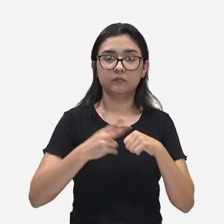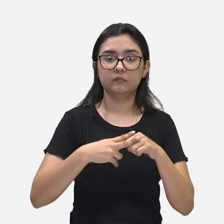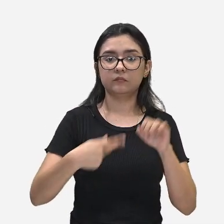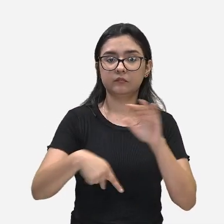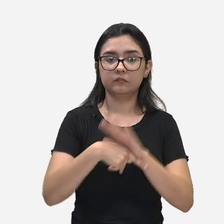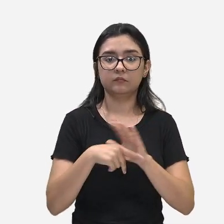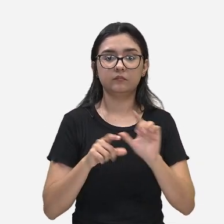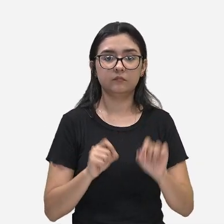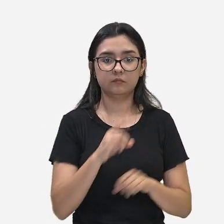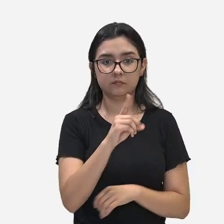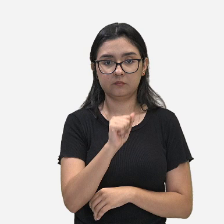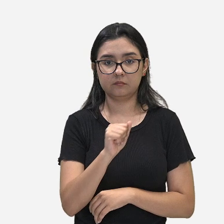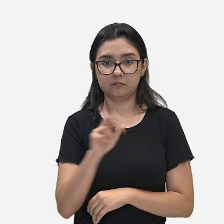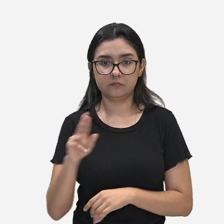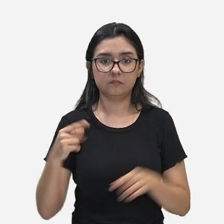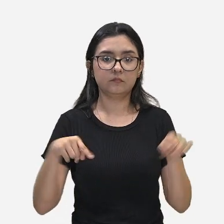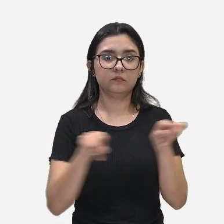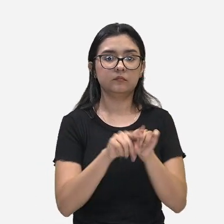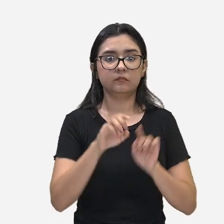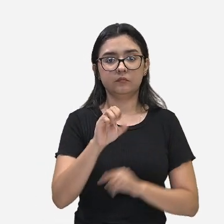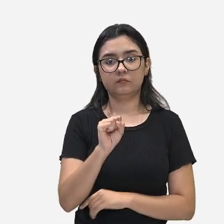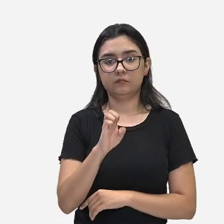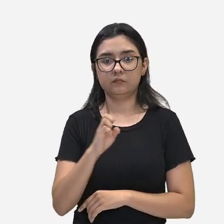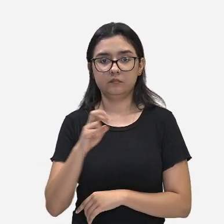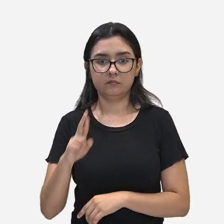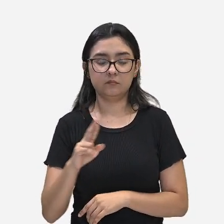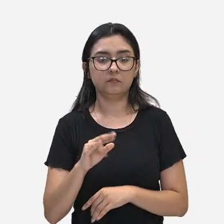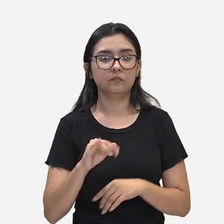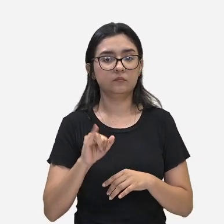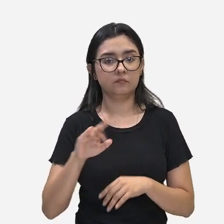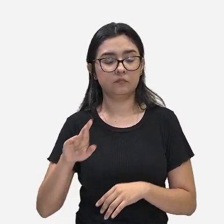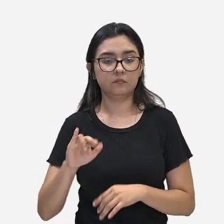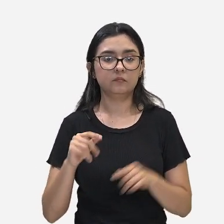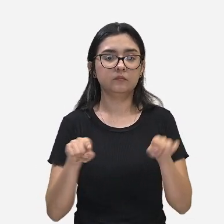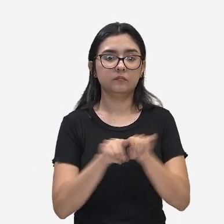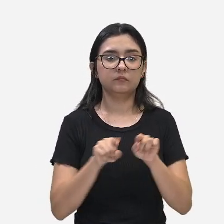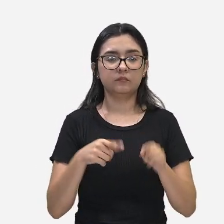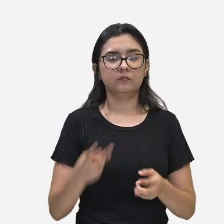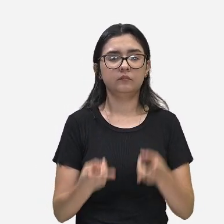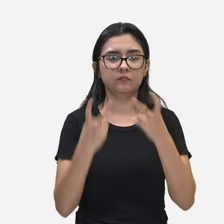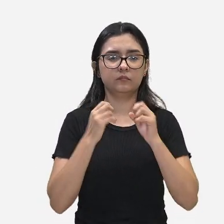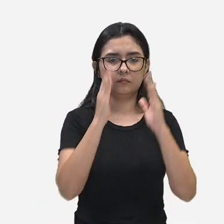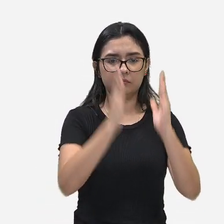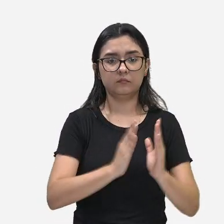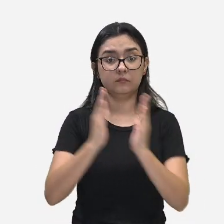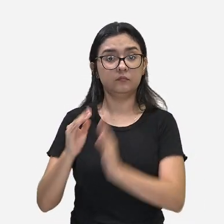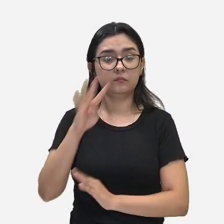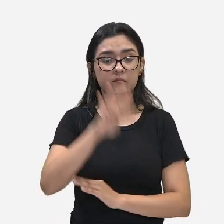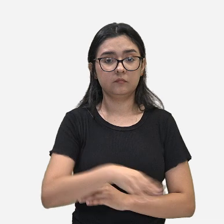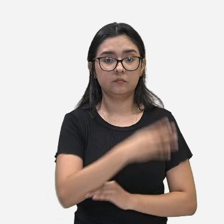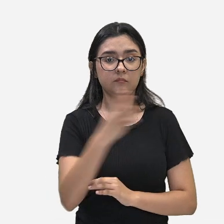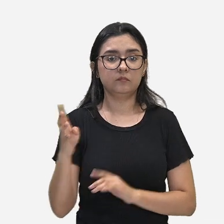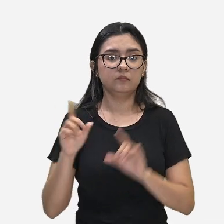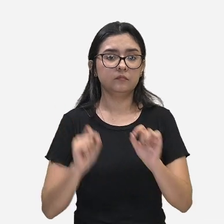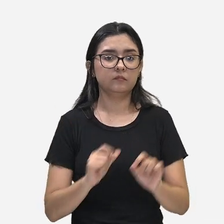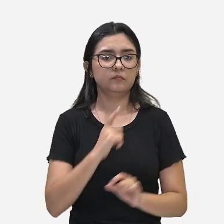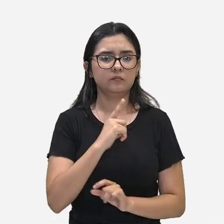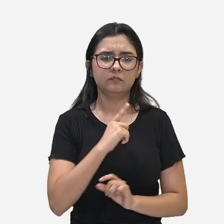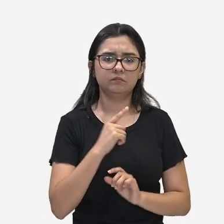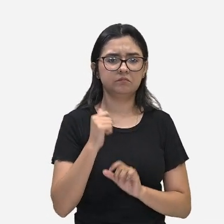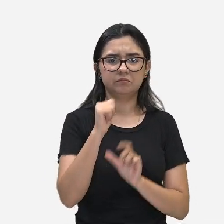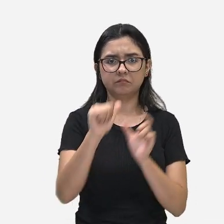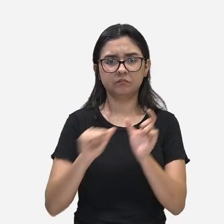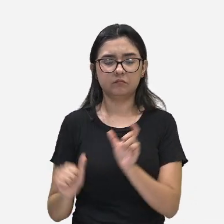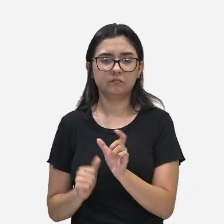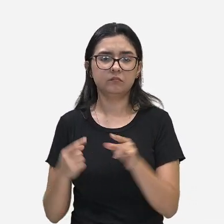os verbos ser e ir. Então, observem que dentro dessa tabela, eles não seguem um